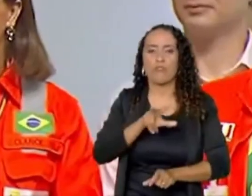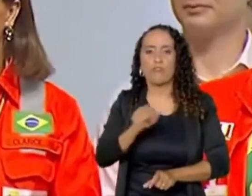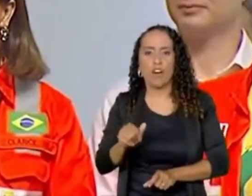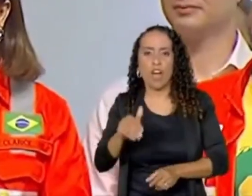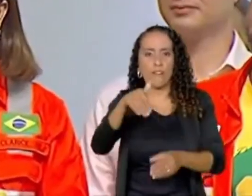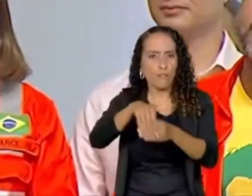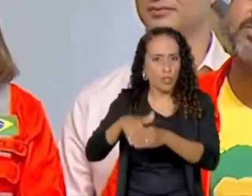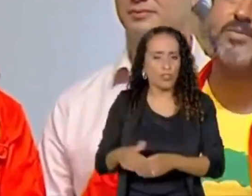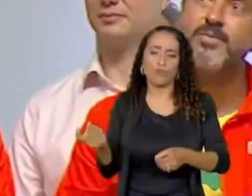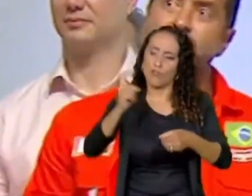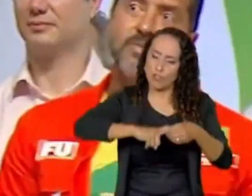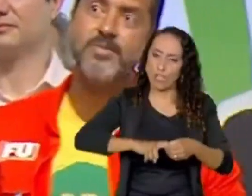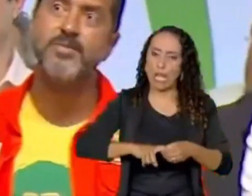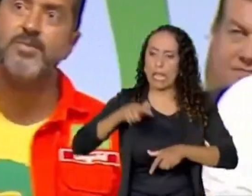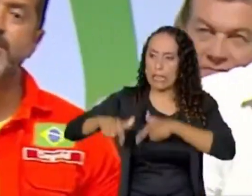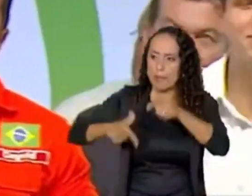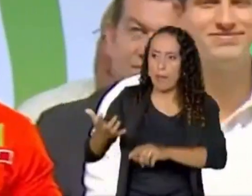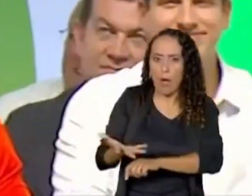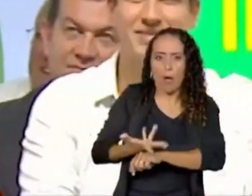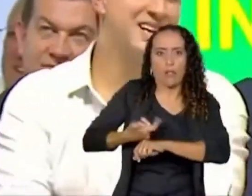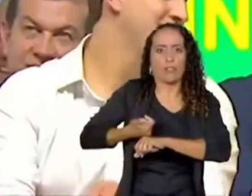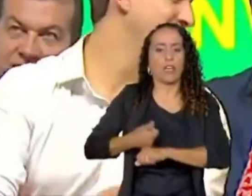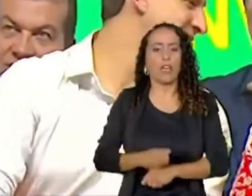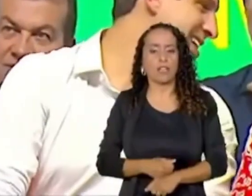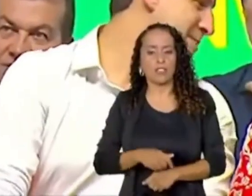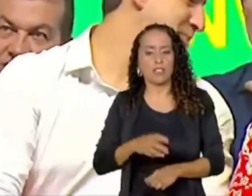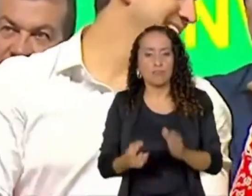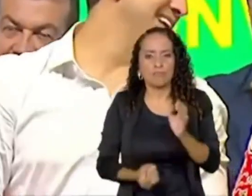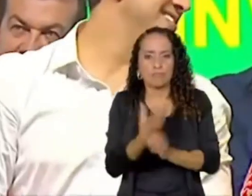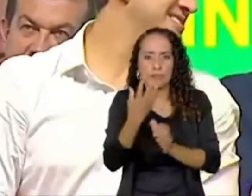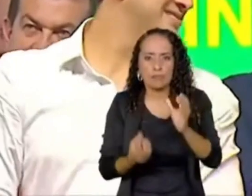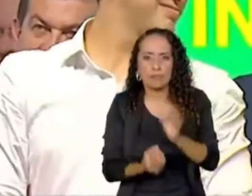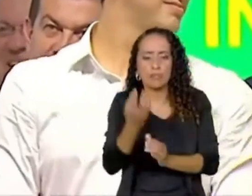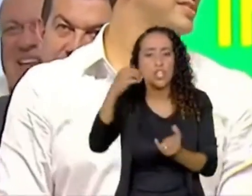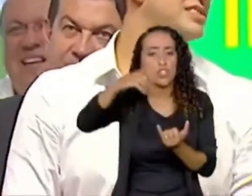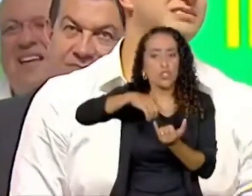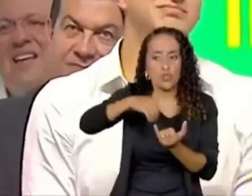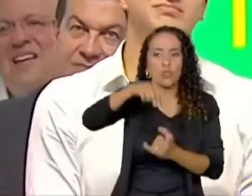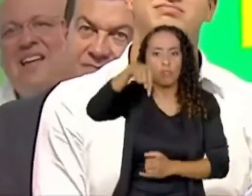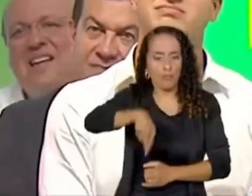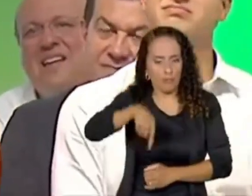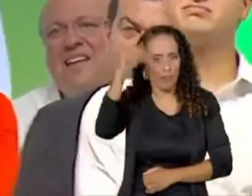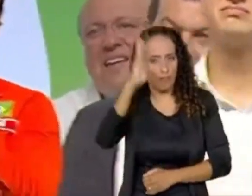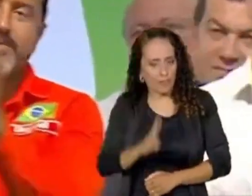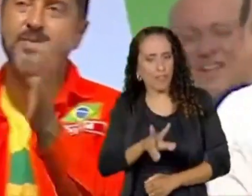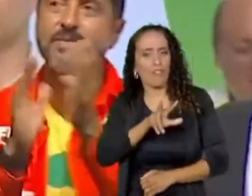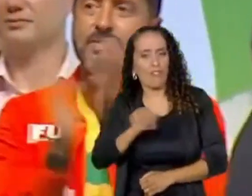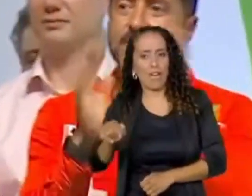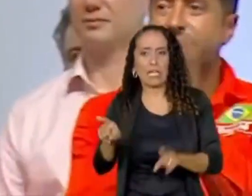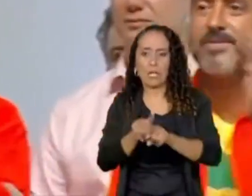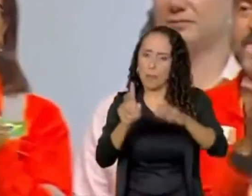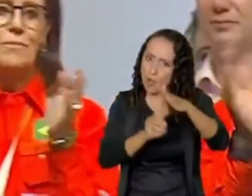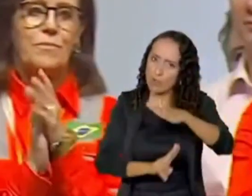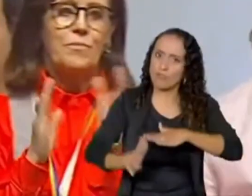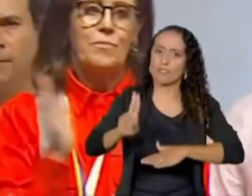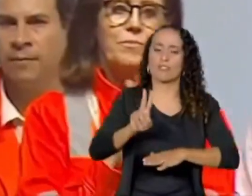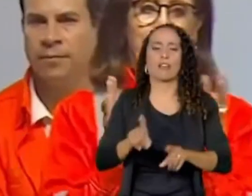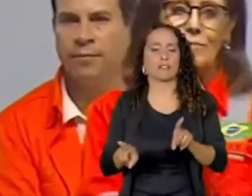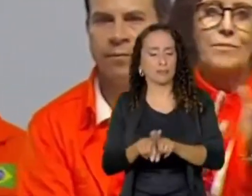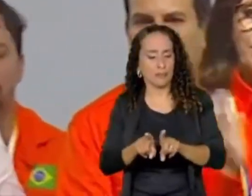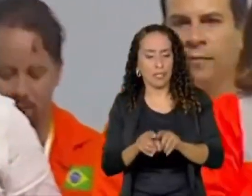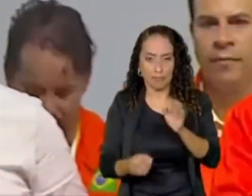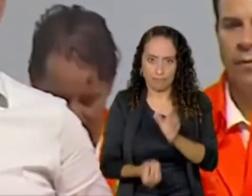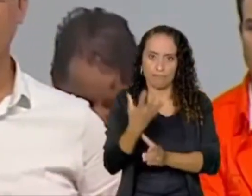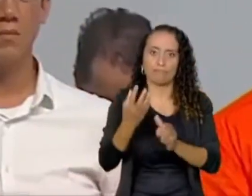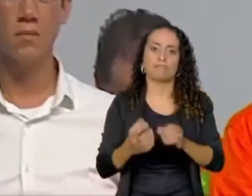gerar emprego de qualidade. A gente vai fazer mais 6 institutos federais nesse país e mais universidades. Hoje